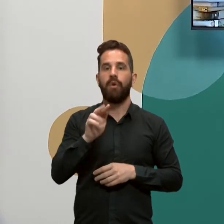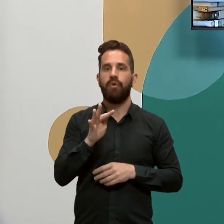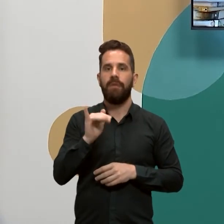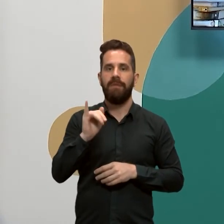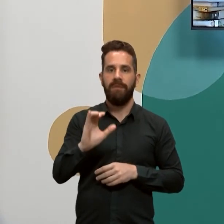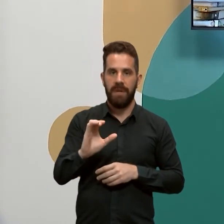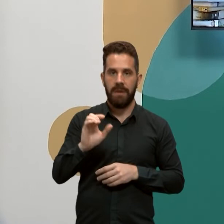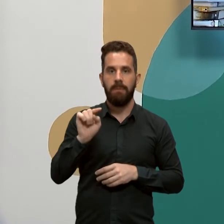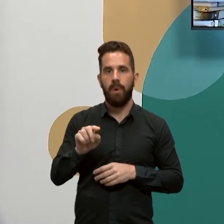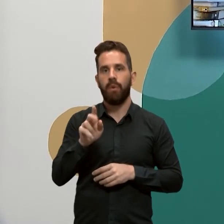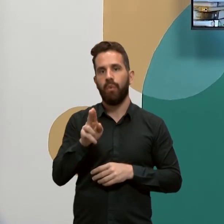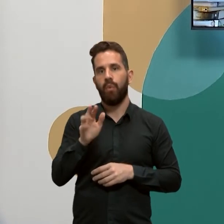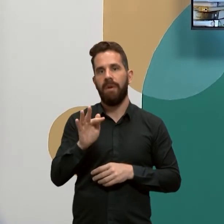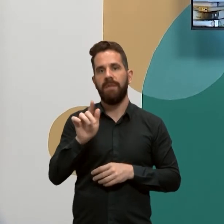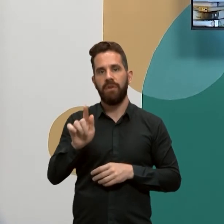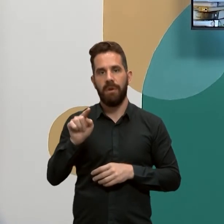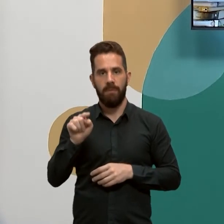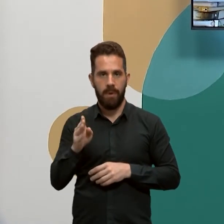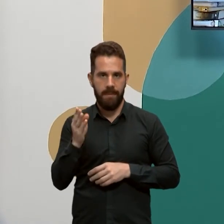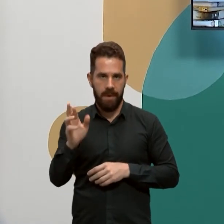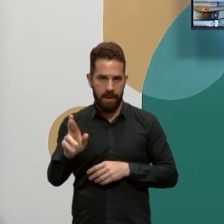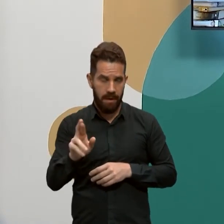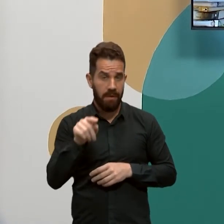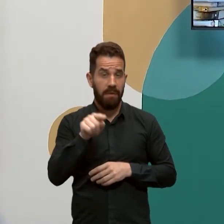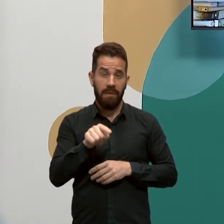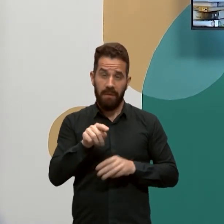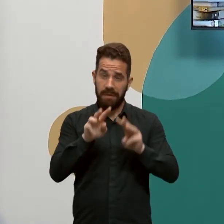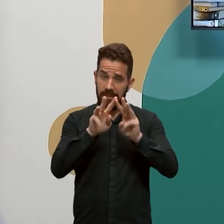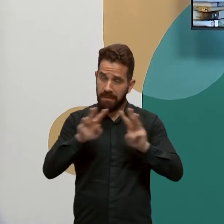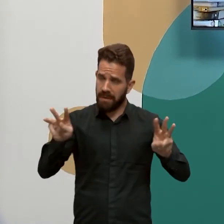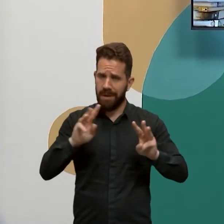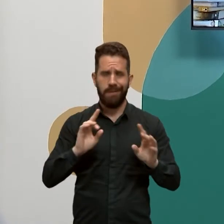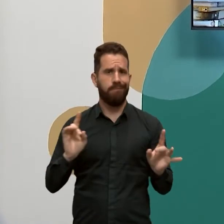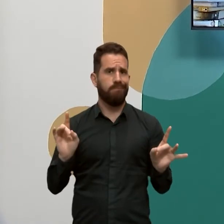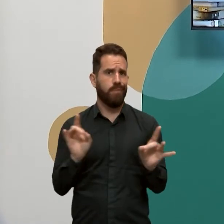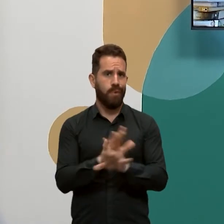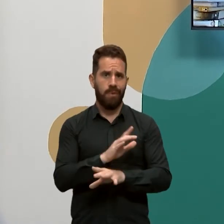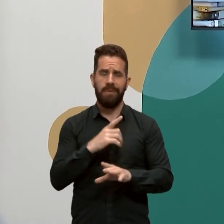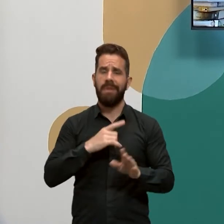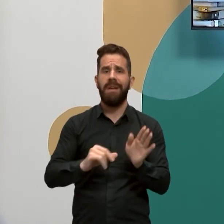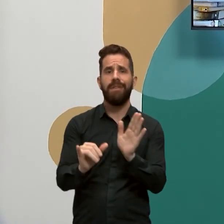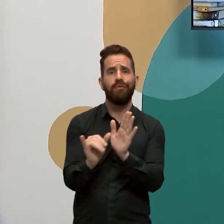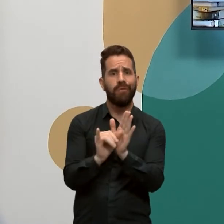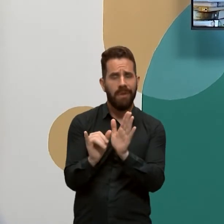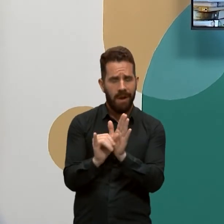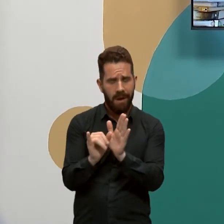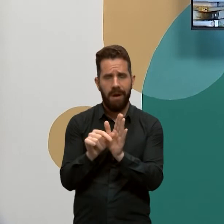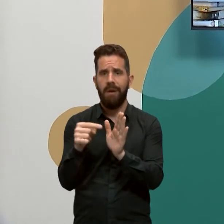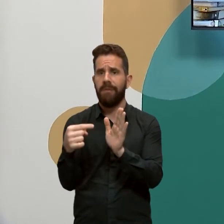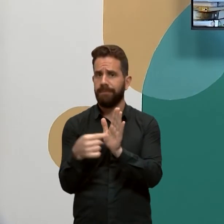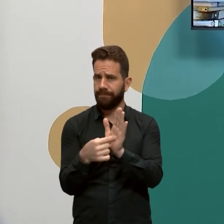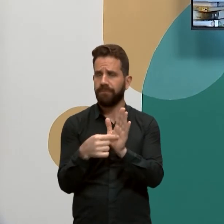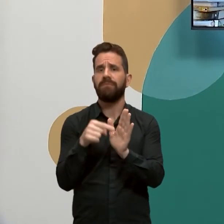celi.fic.ufg.br. Então, nesse site tem todas as informações, tem o edital, lembrando que há